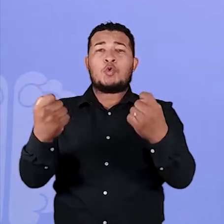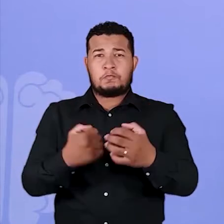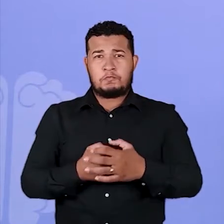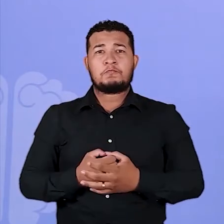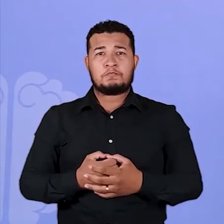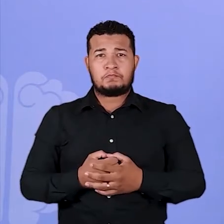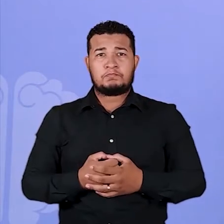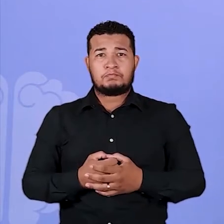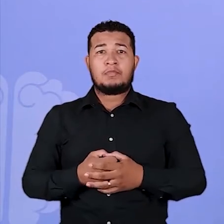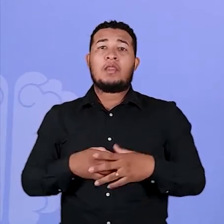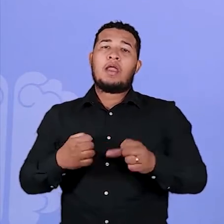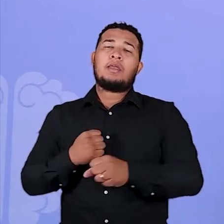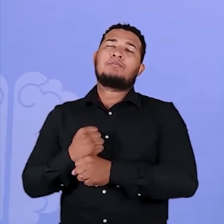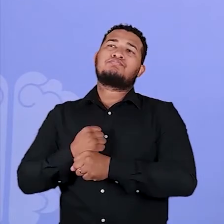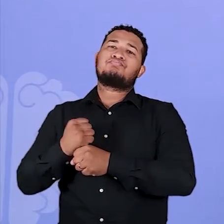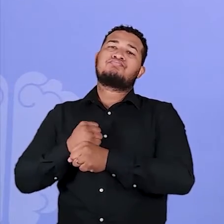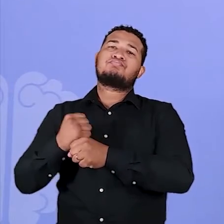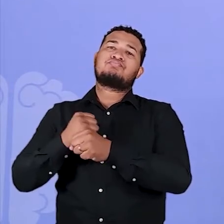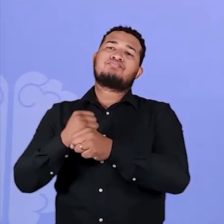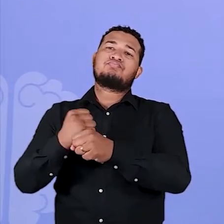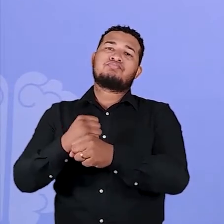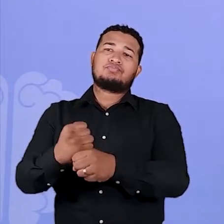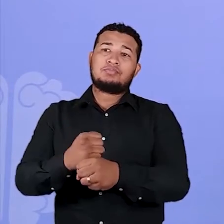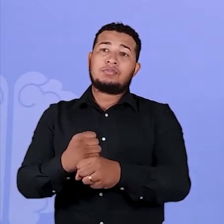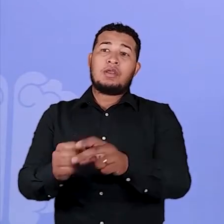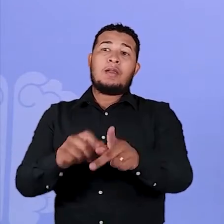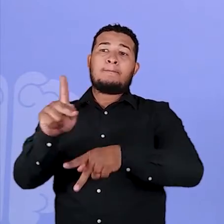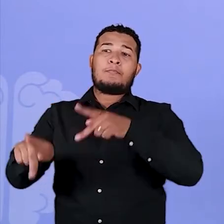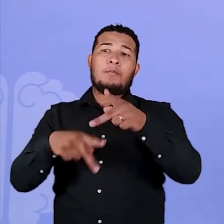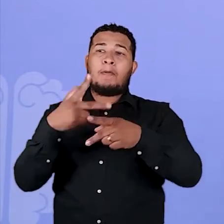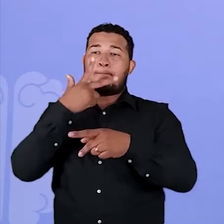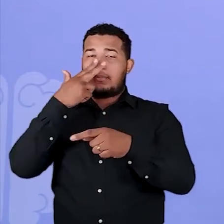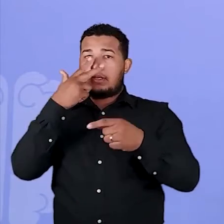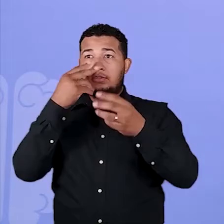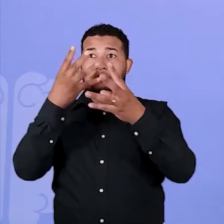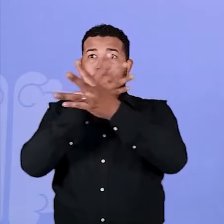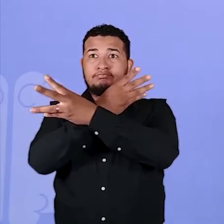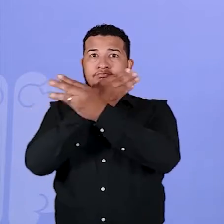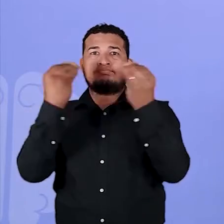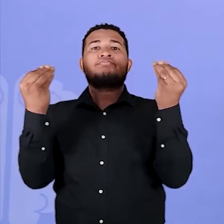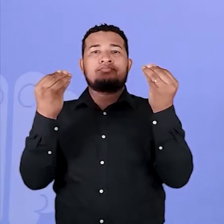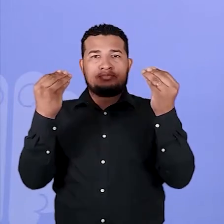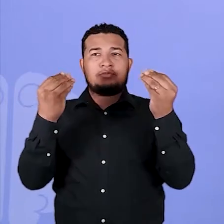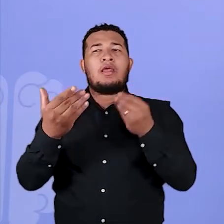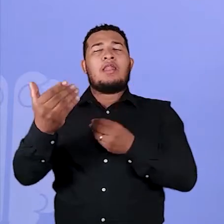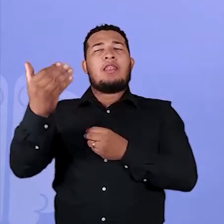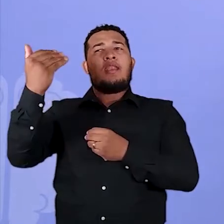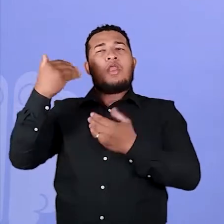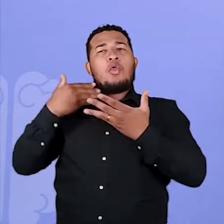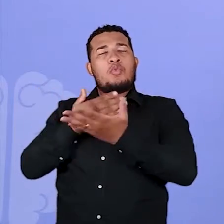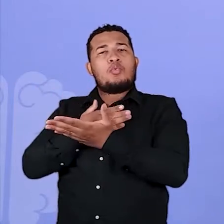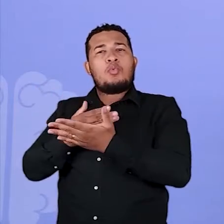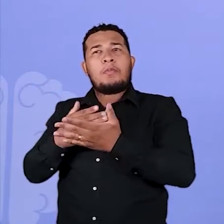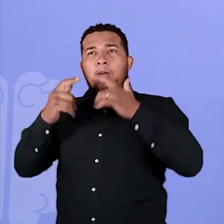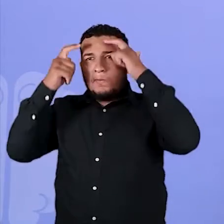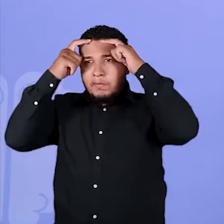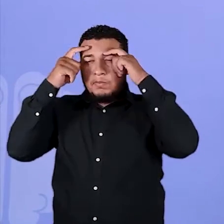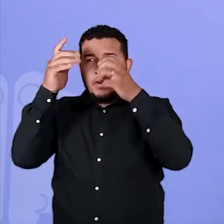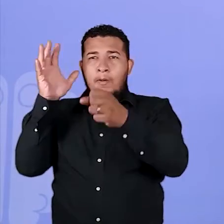violência. Passaram-se vários anos, essa população esqueceu que o príncipe, lá no